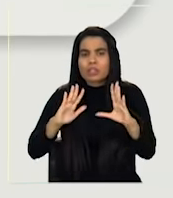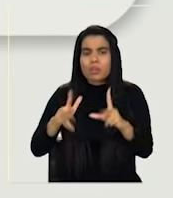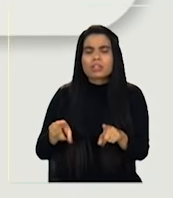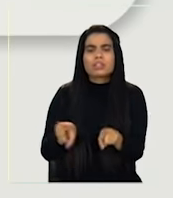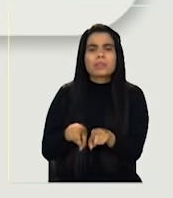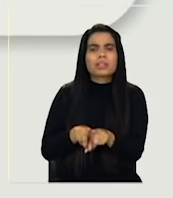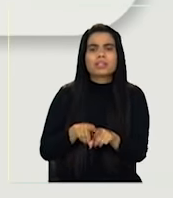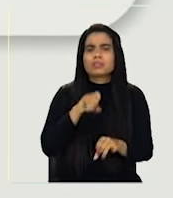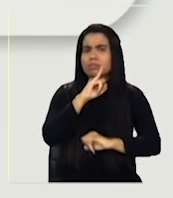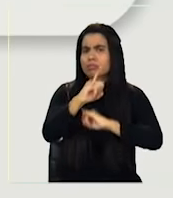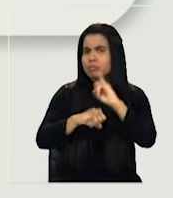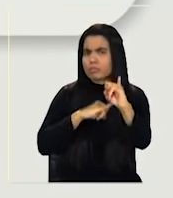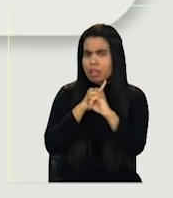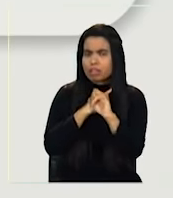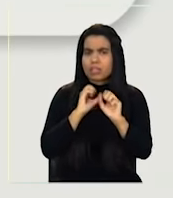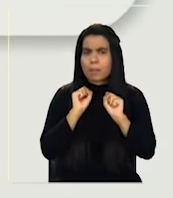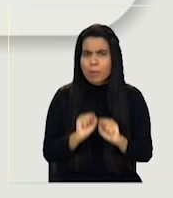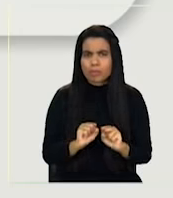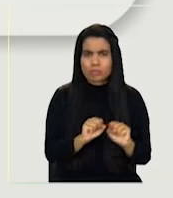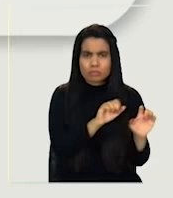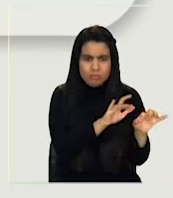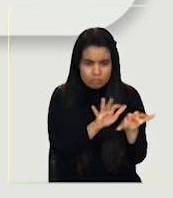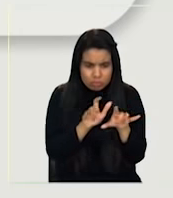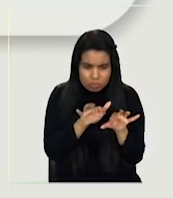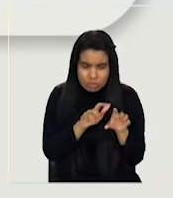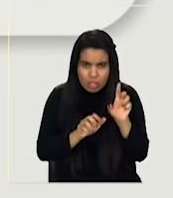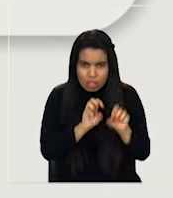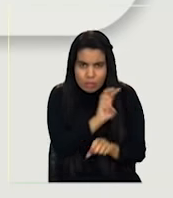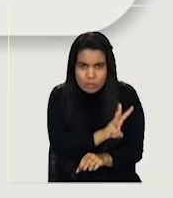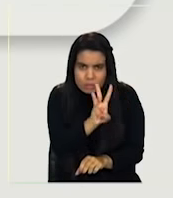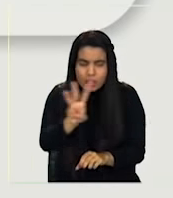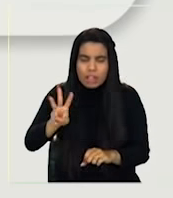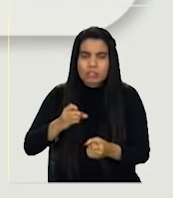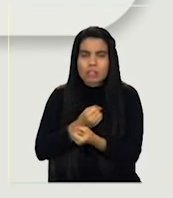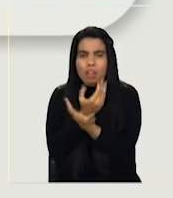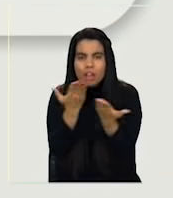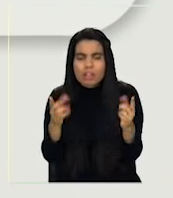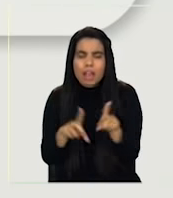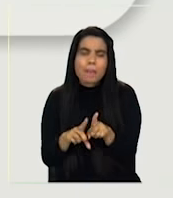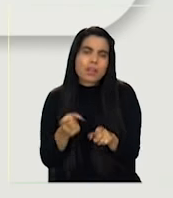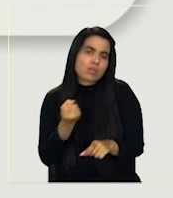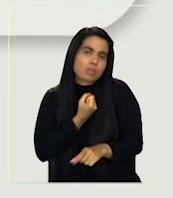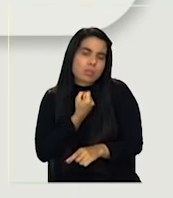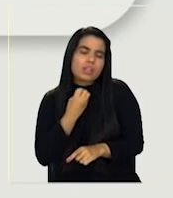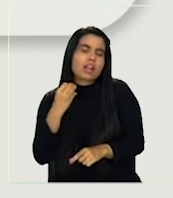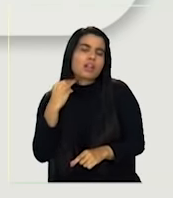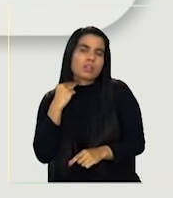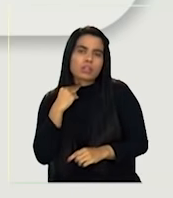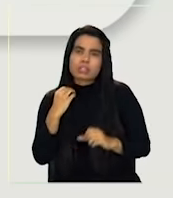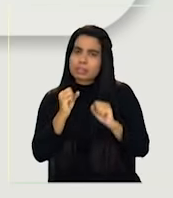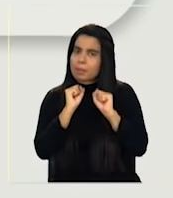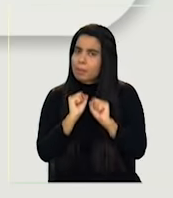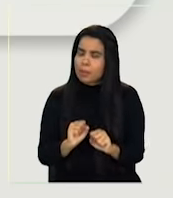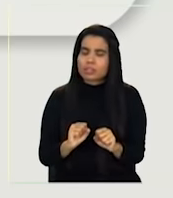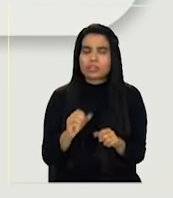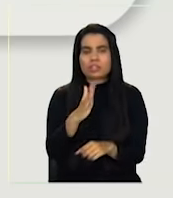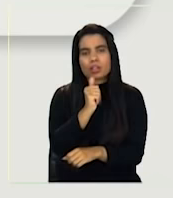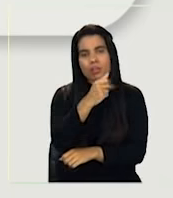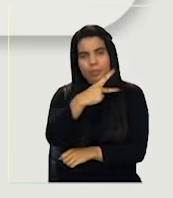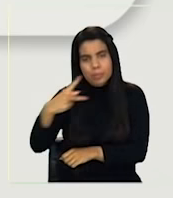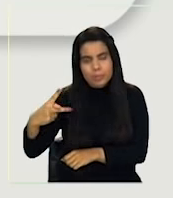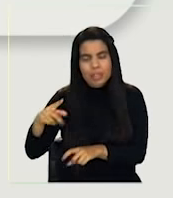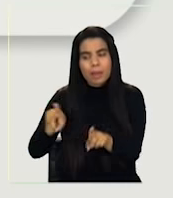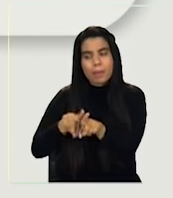no site. Você acessa universal.org/doar, e os números das contas que você pode doar através do seu aplicativo